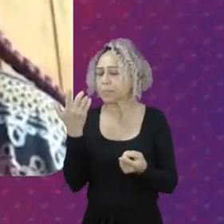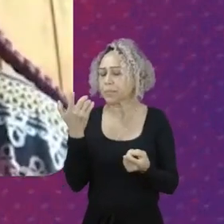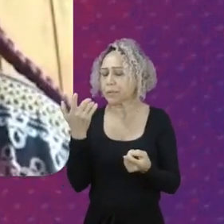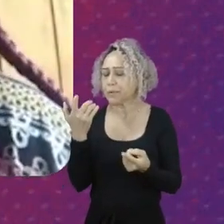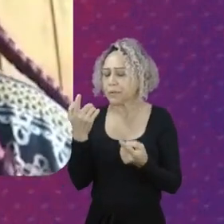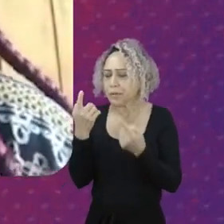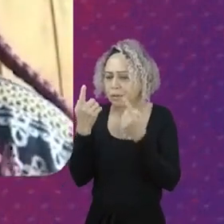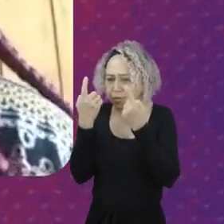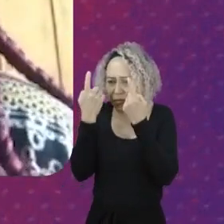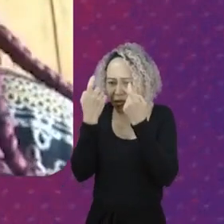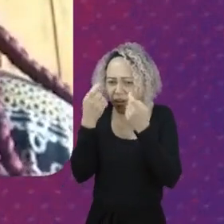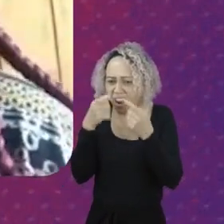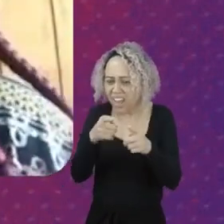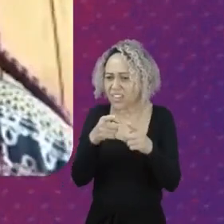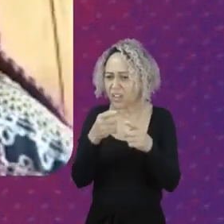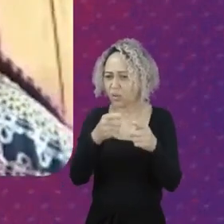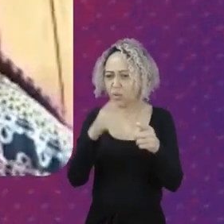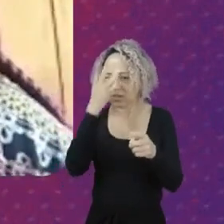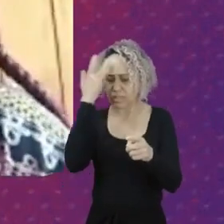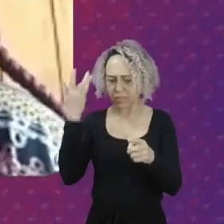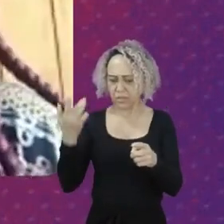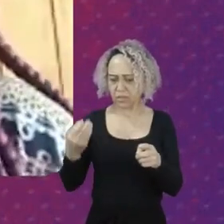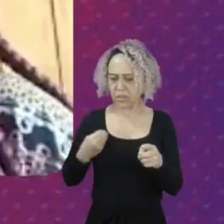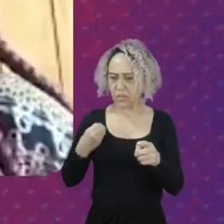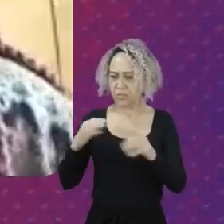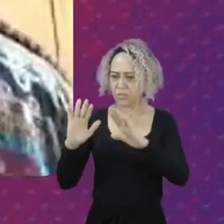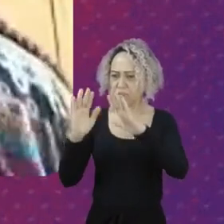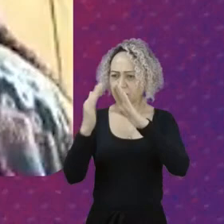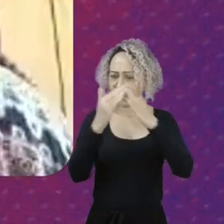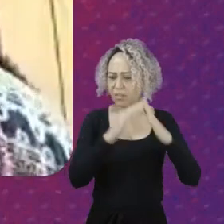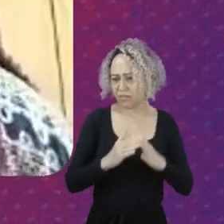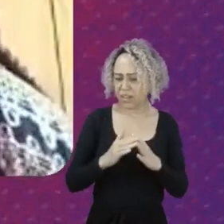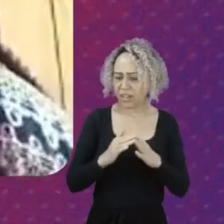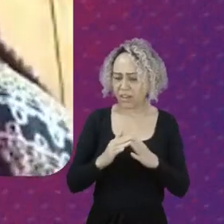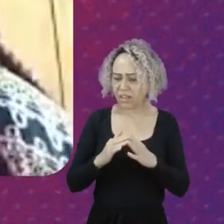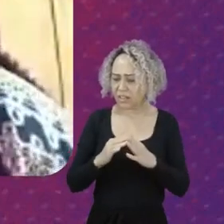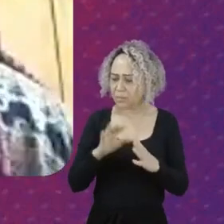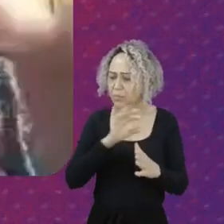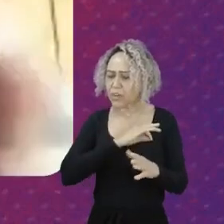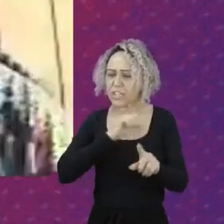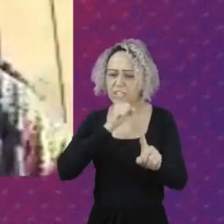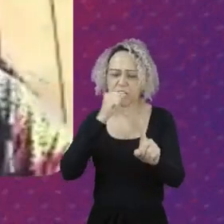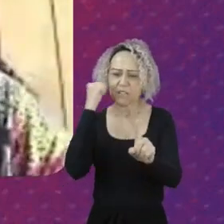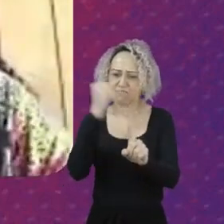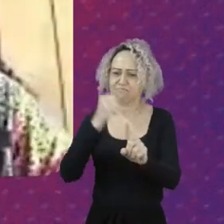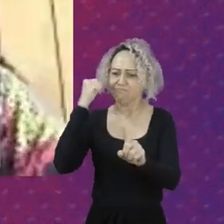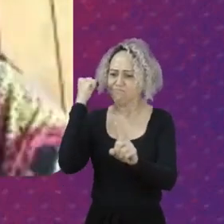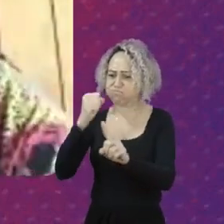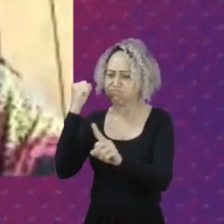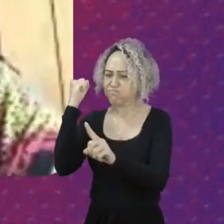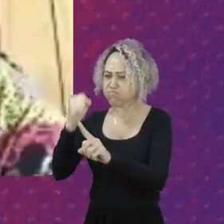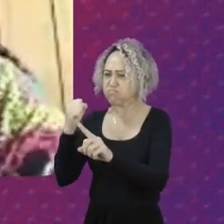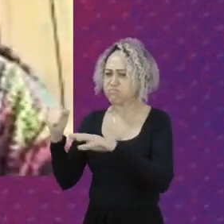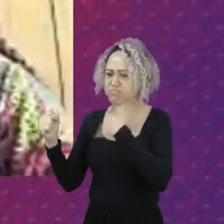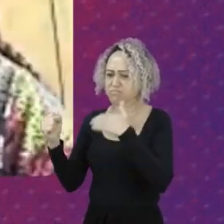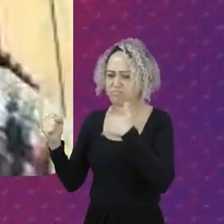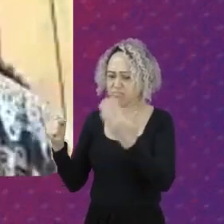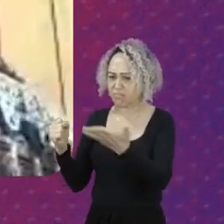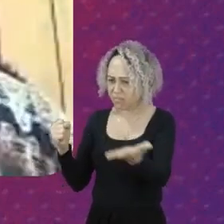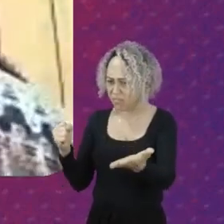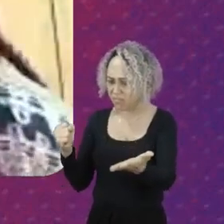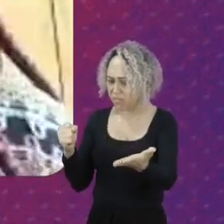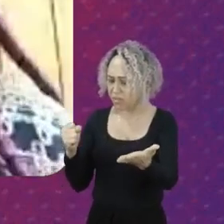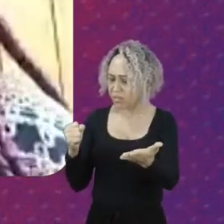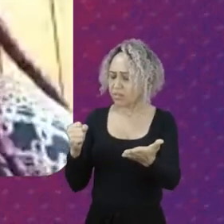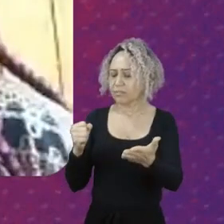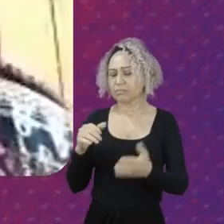da juventude negra, que vive majoritariamente em favelas, e um Brasil que está ficando cada vez mais feminino e idoso,